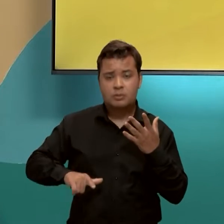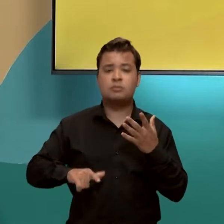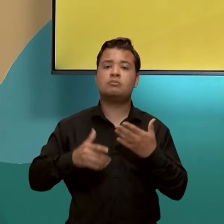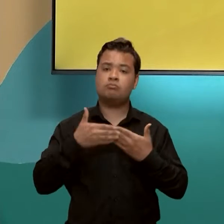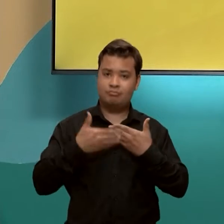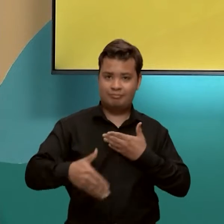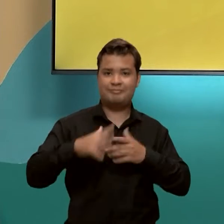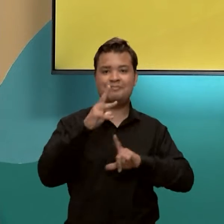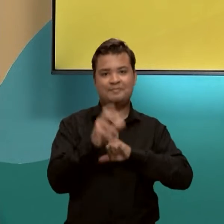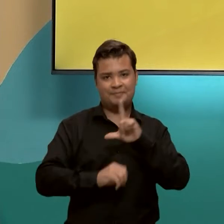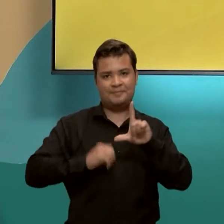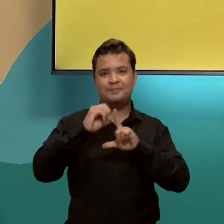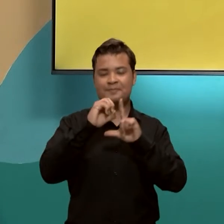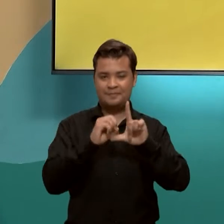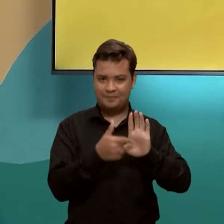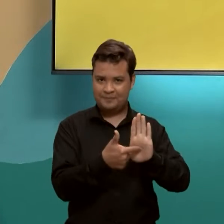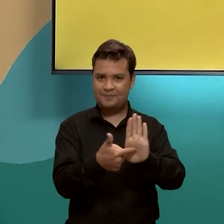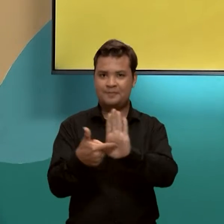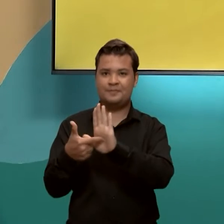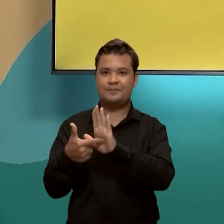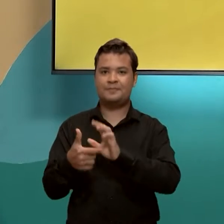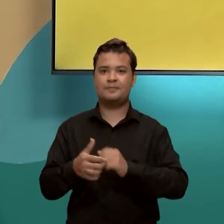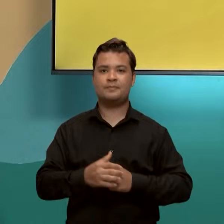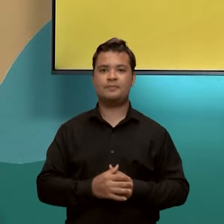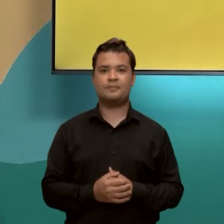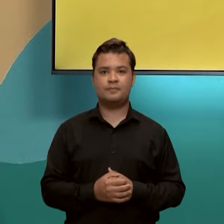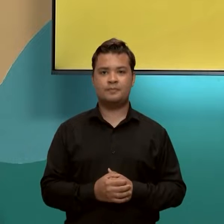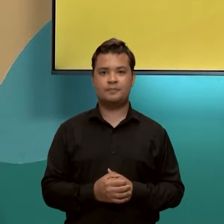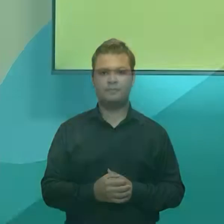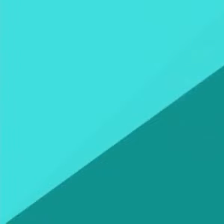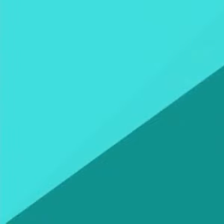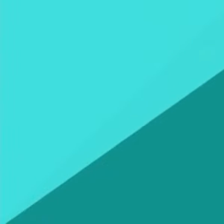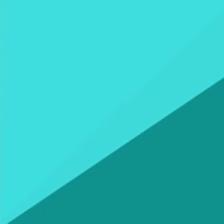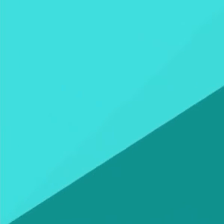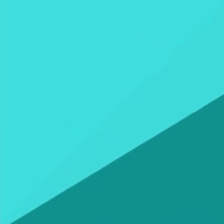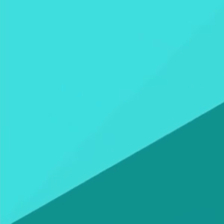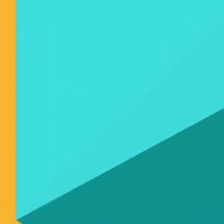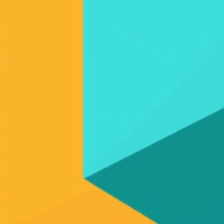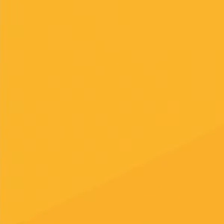a partir de agora no Mundo UFG.